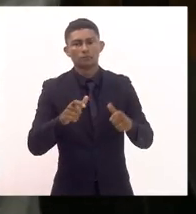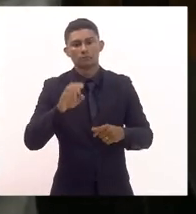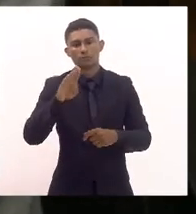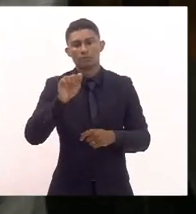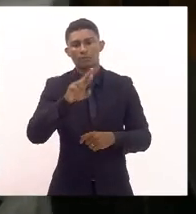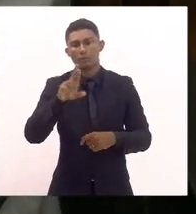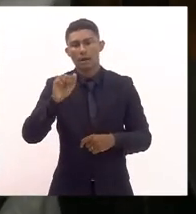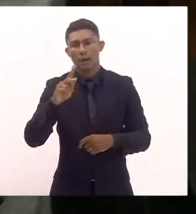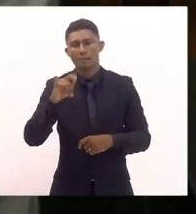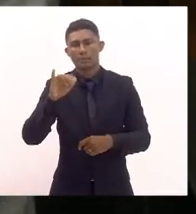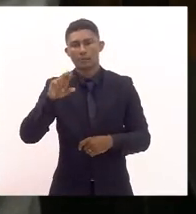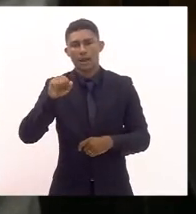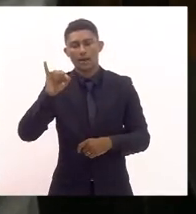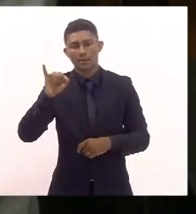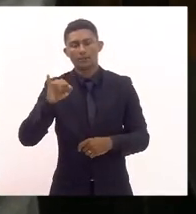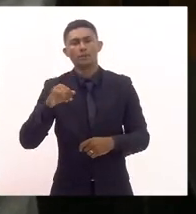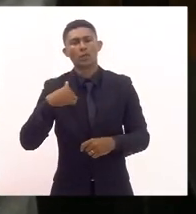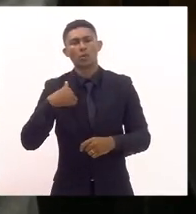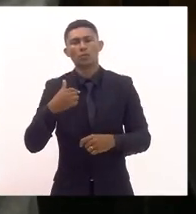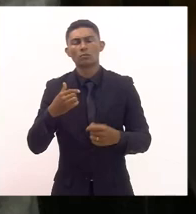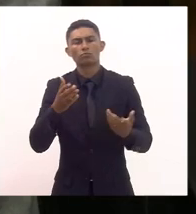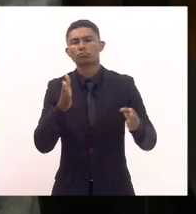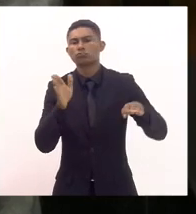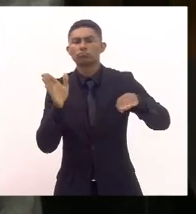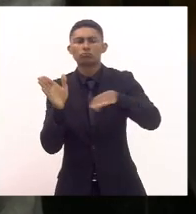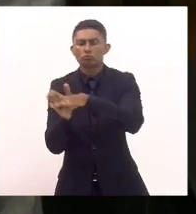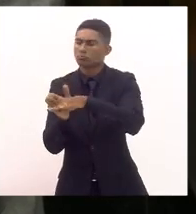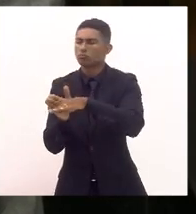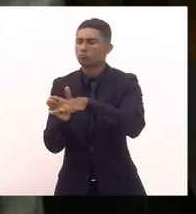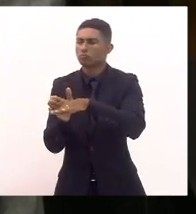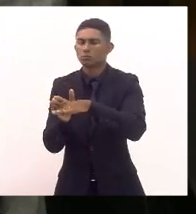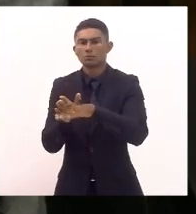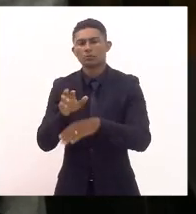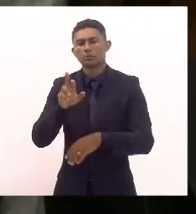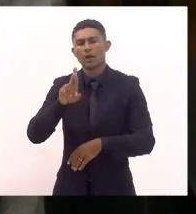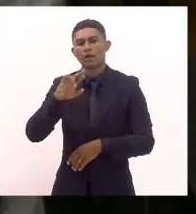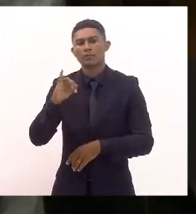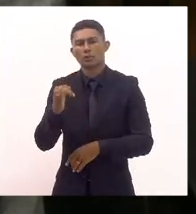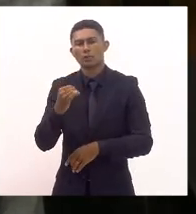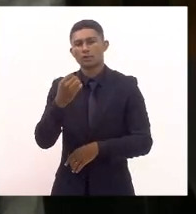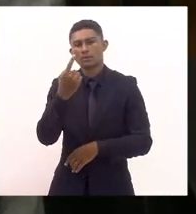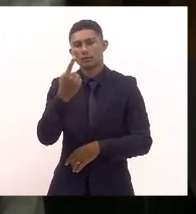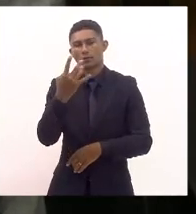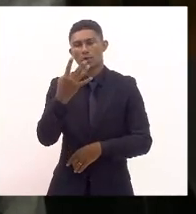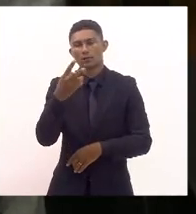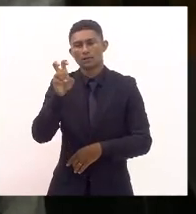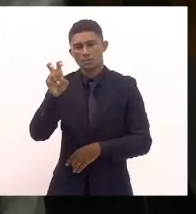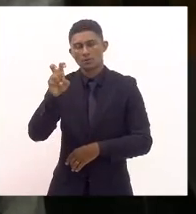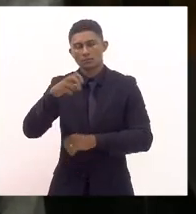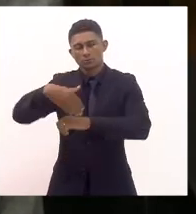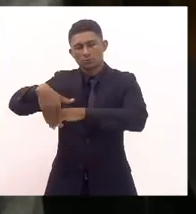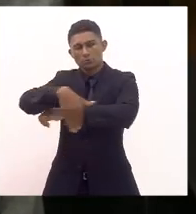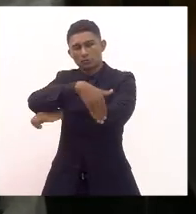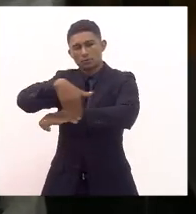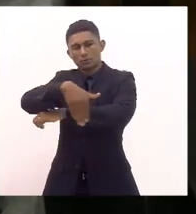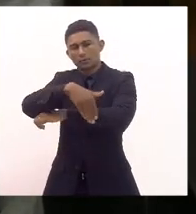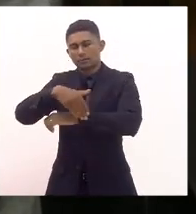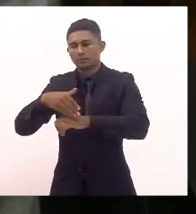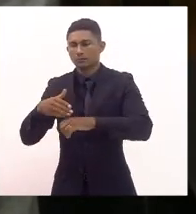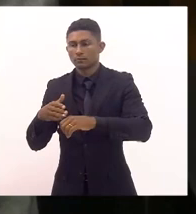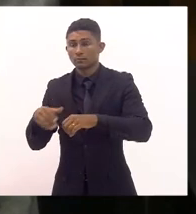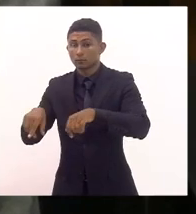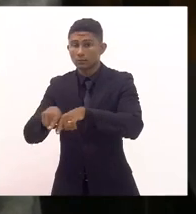eu pude parar e no Entroncamento da rj-140 e cinco com